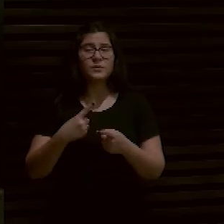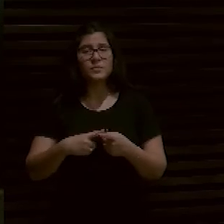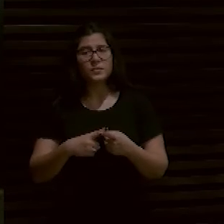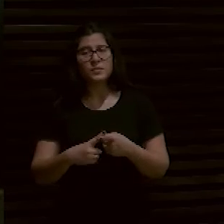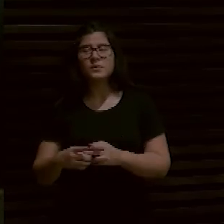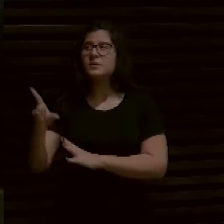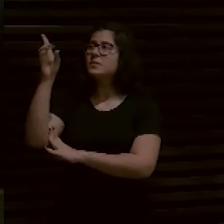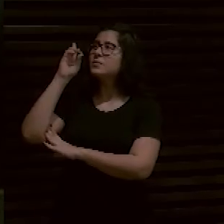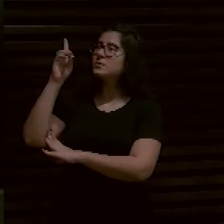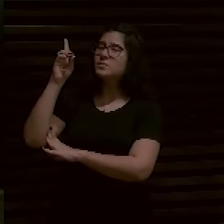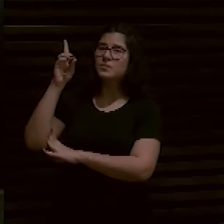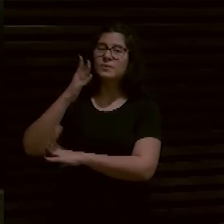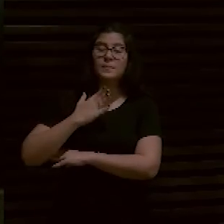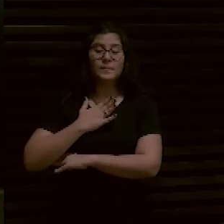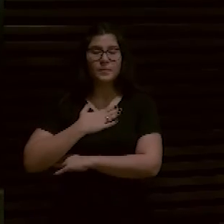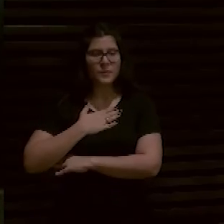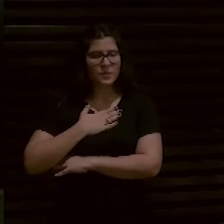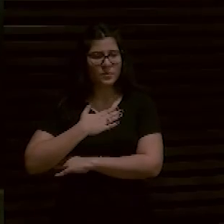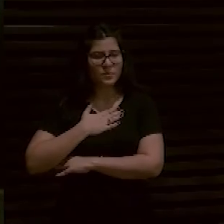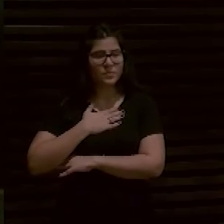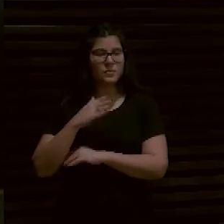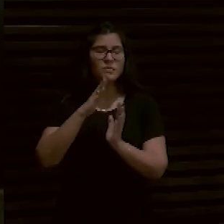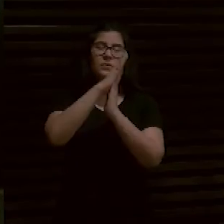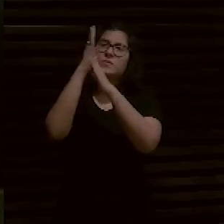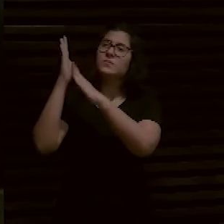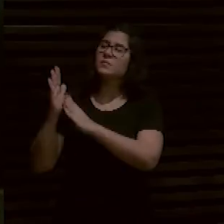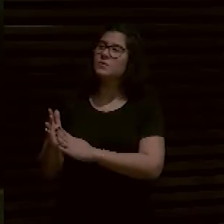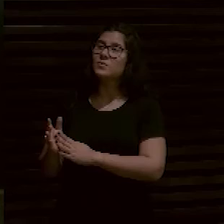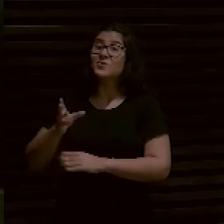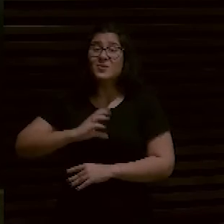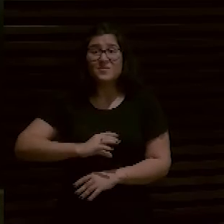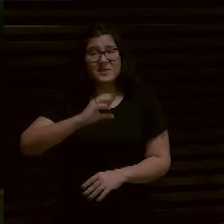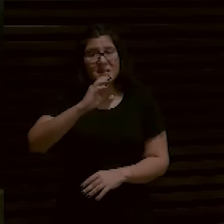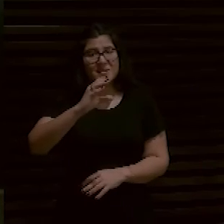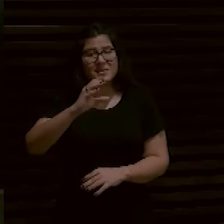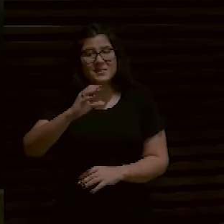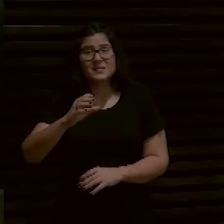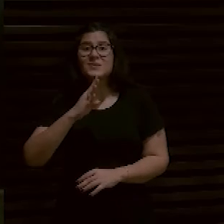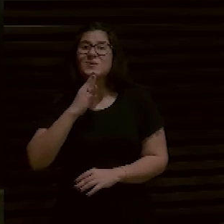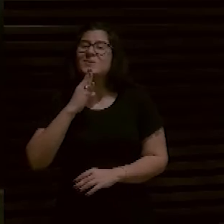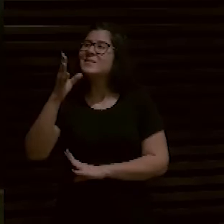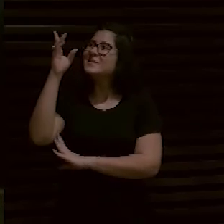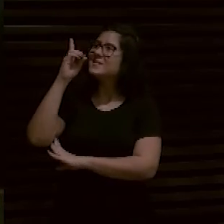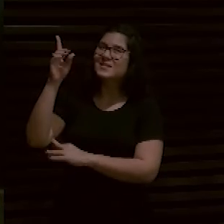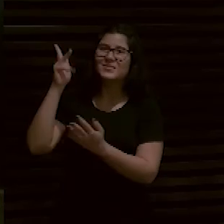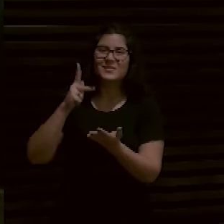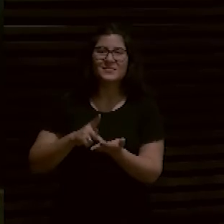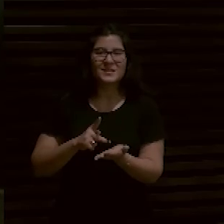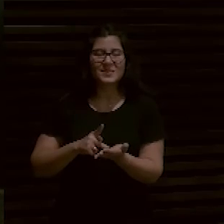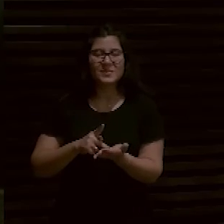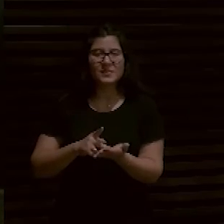tu és o meu louvor. E olha a confiança dele agora que conhece a Deus verdadeiramente. Ele